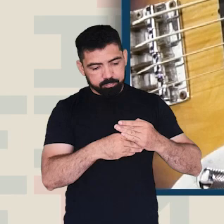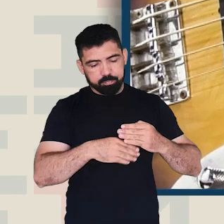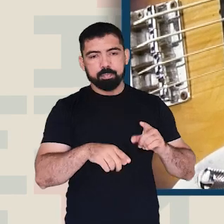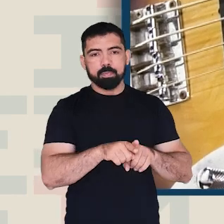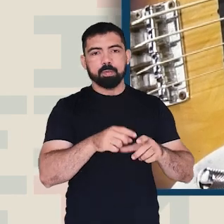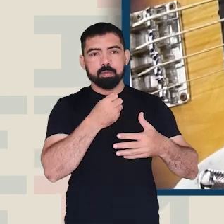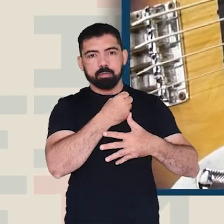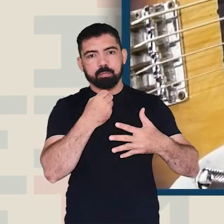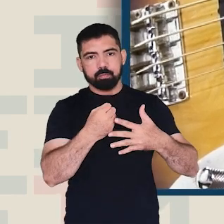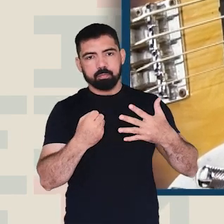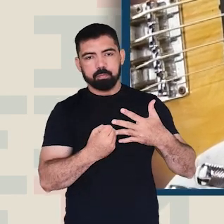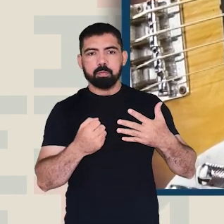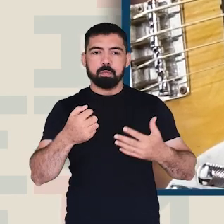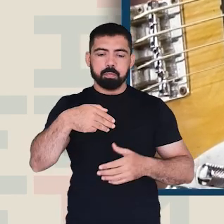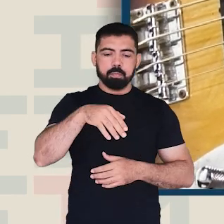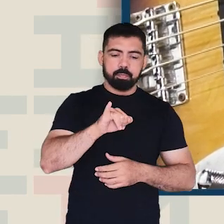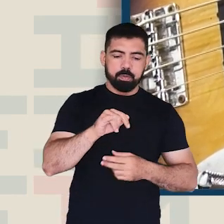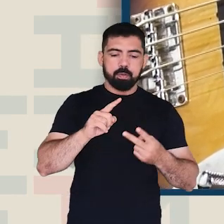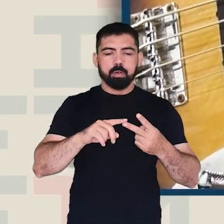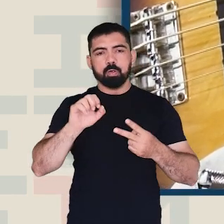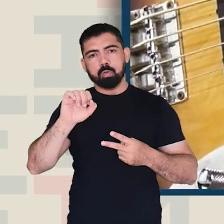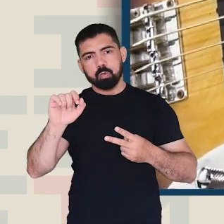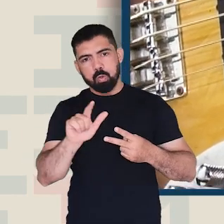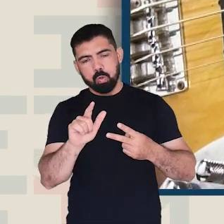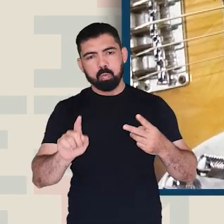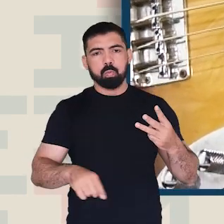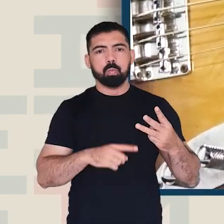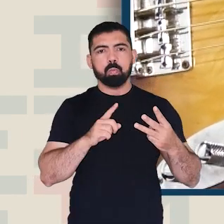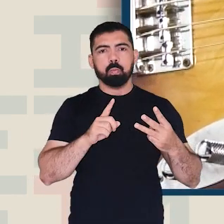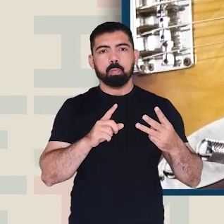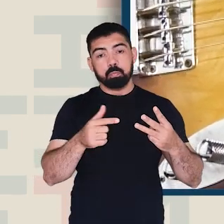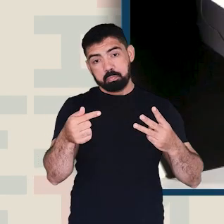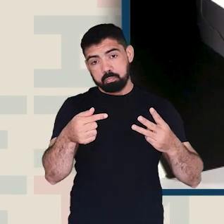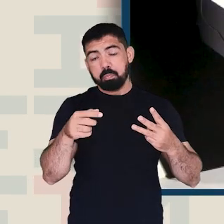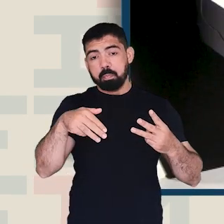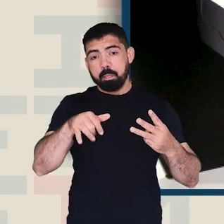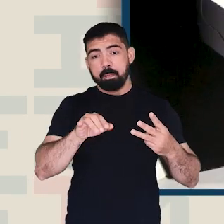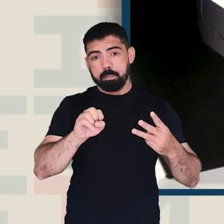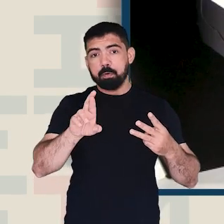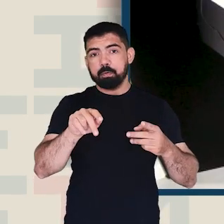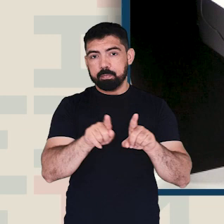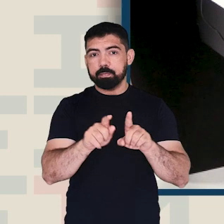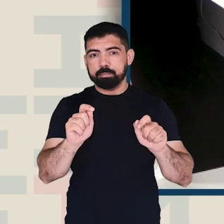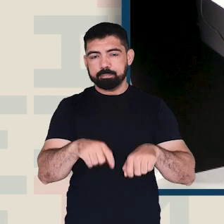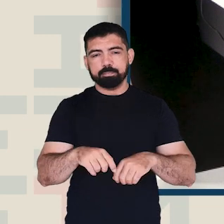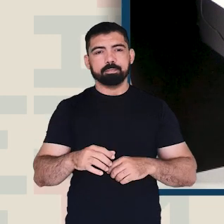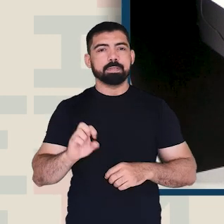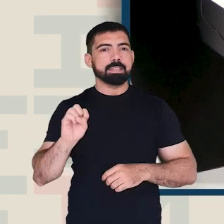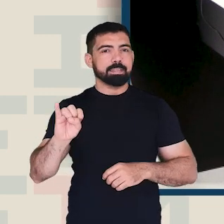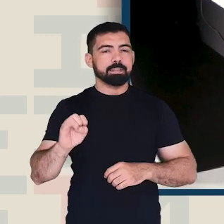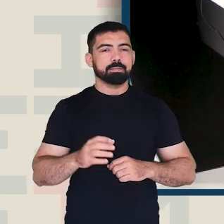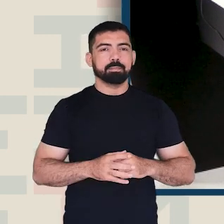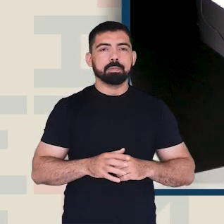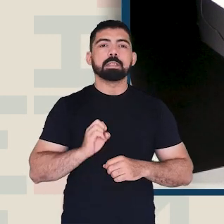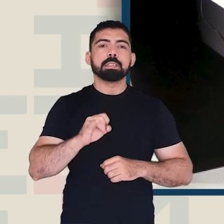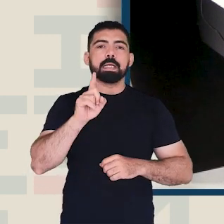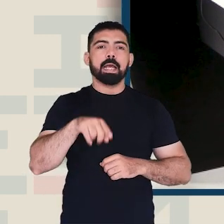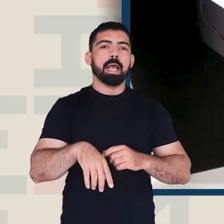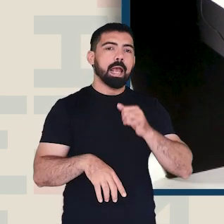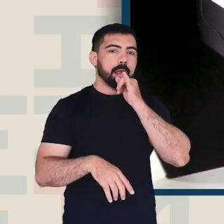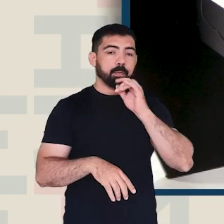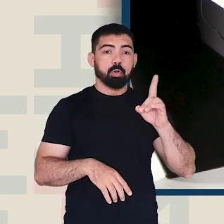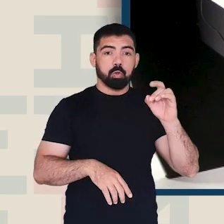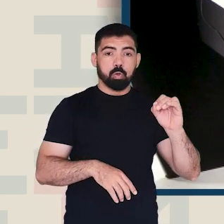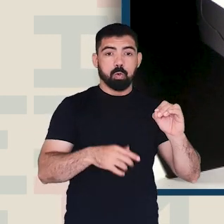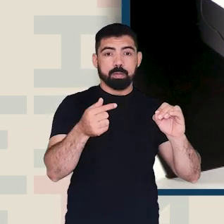maior, que é o meu mi ou o meu sol, ou se o acorde for com sétima maior, se for o caso, o si. Se o acorde for dó com sétima, o